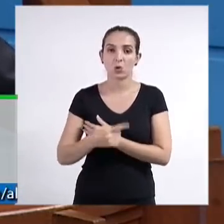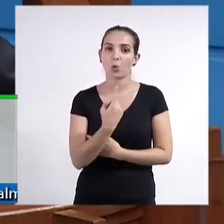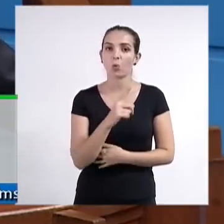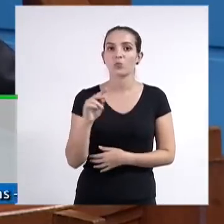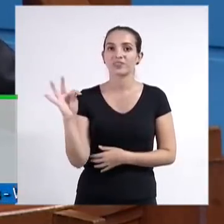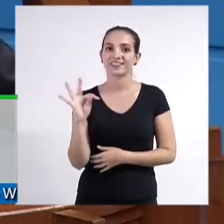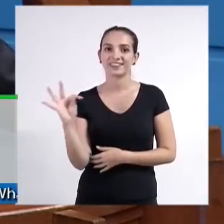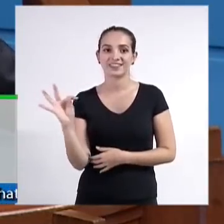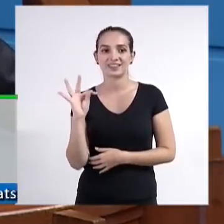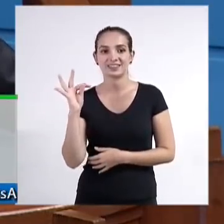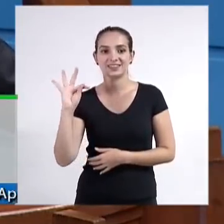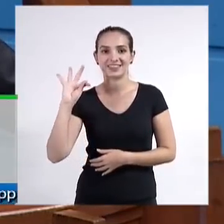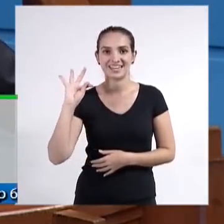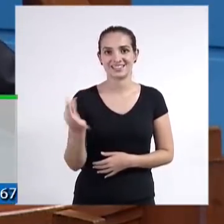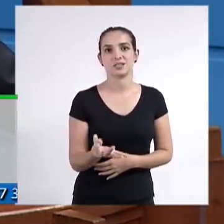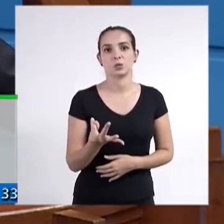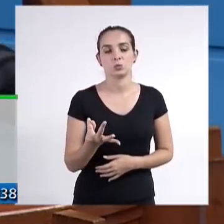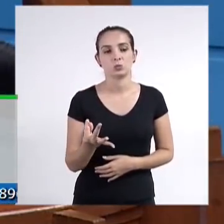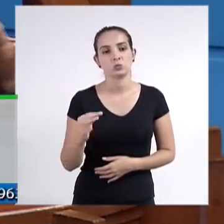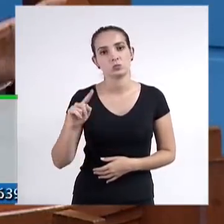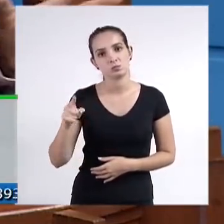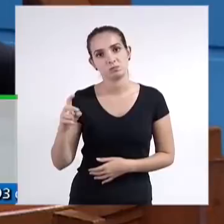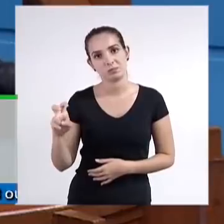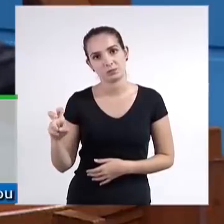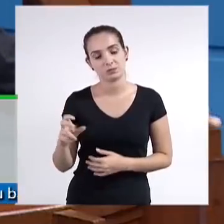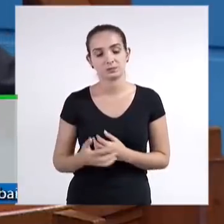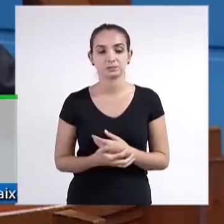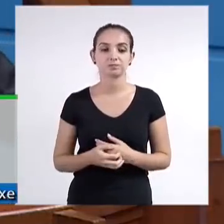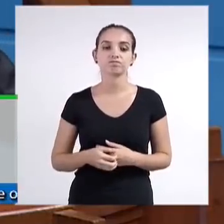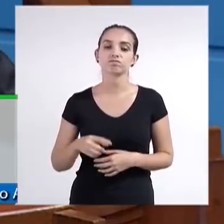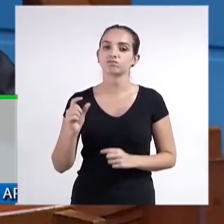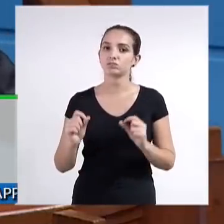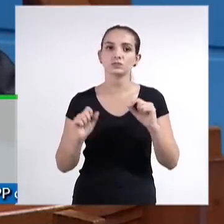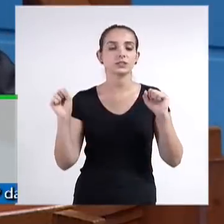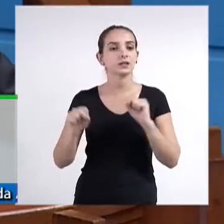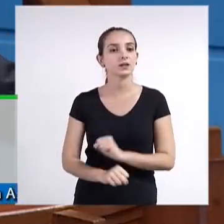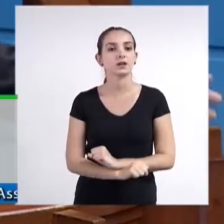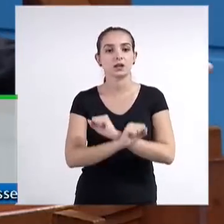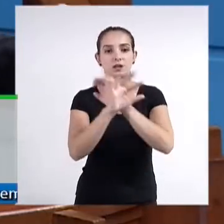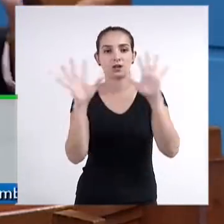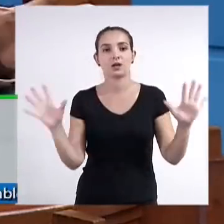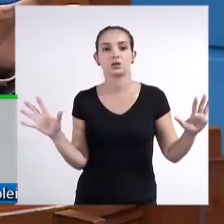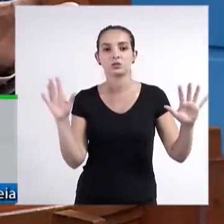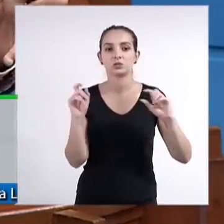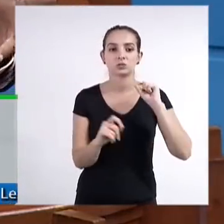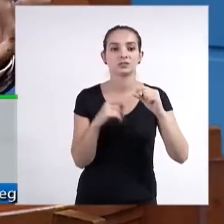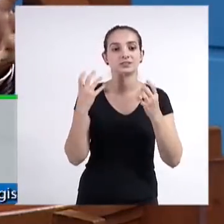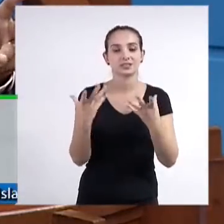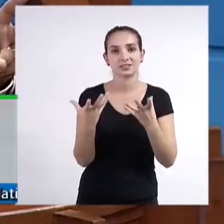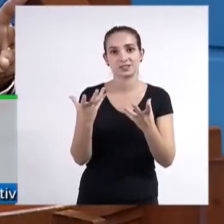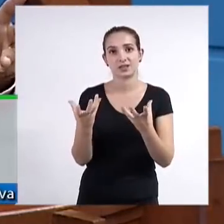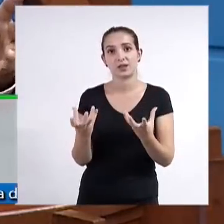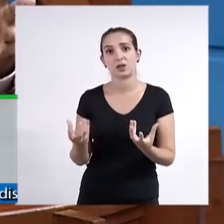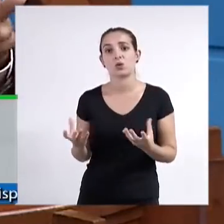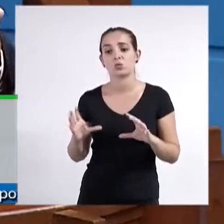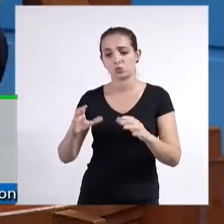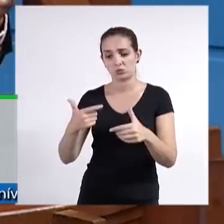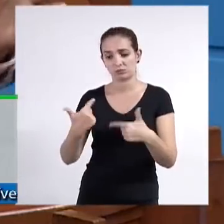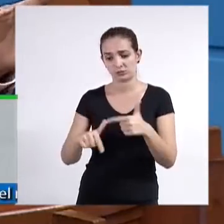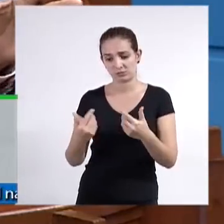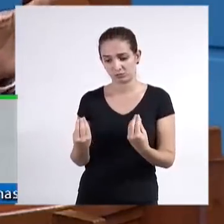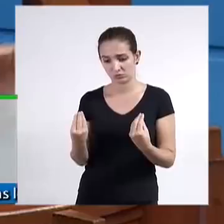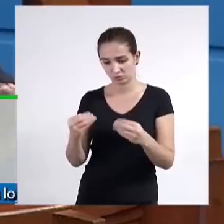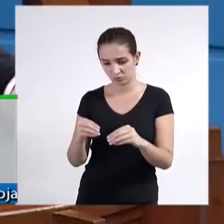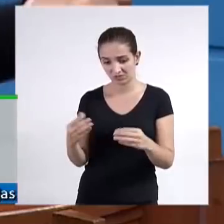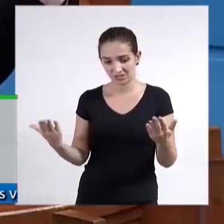trilhão. Quer dizer, fica claro de novo que ele quer colocar os trabalhadores que irão